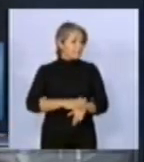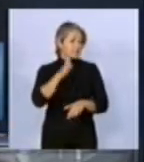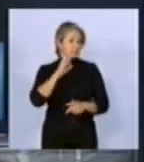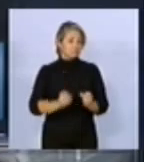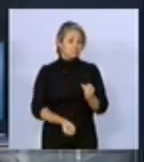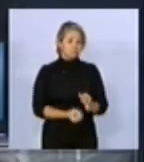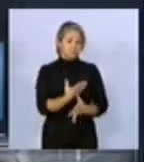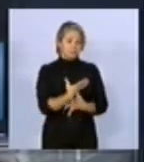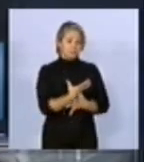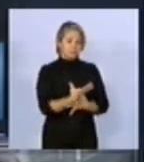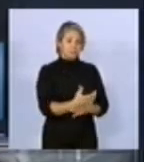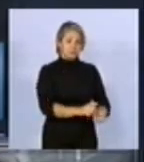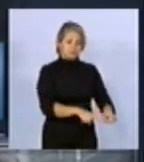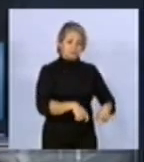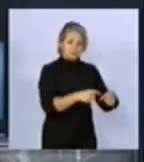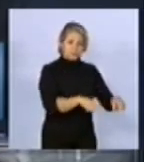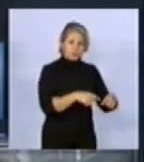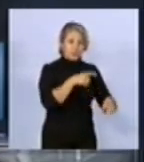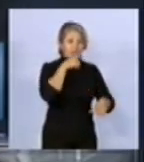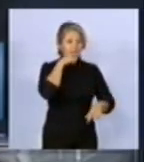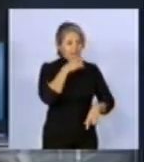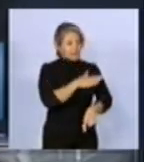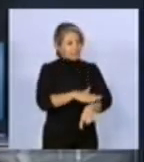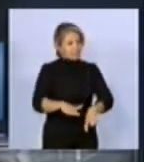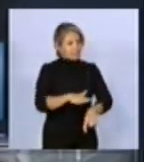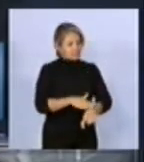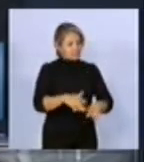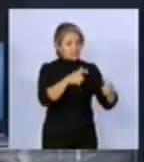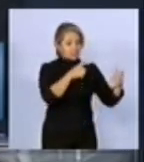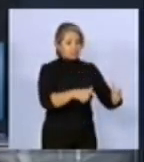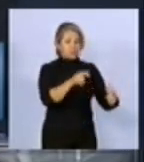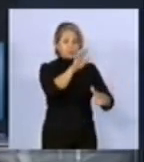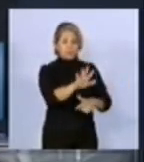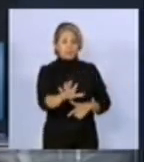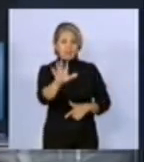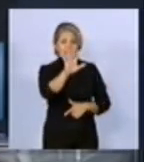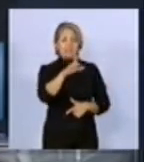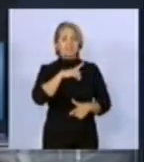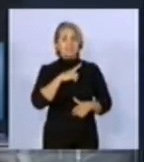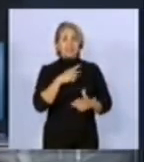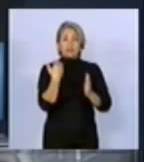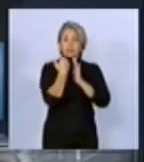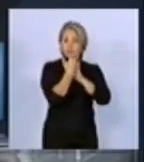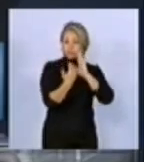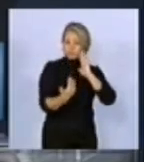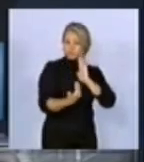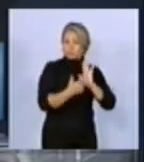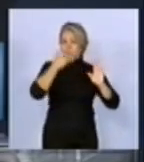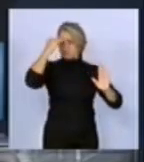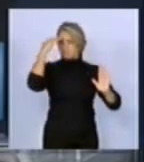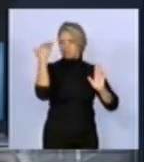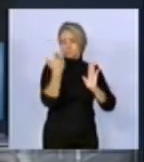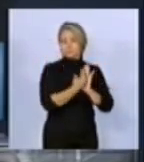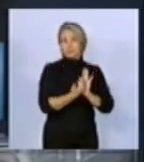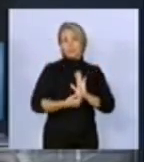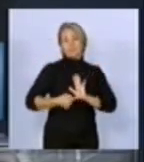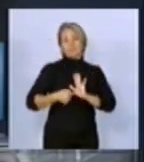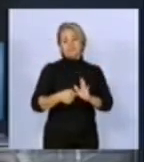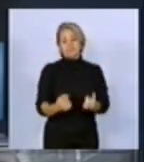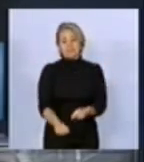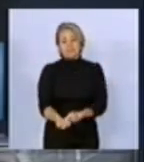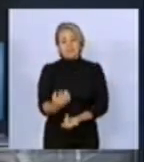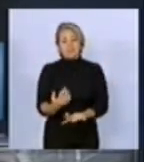país nesta região existem normas que prevem a eliminação gradativa da queima isto